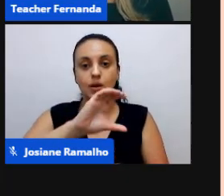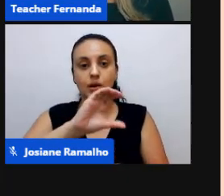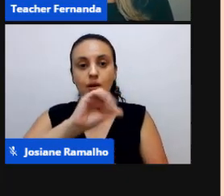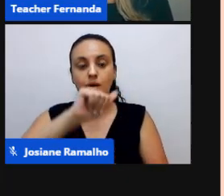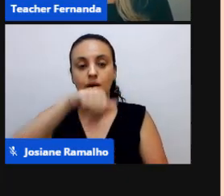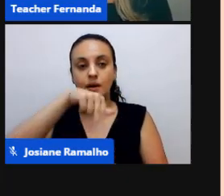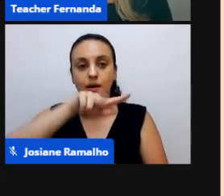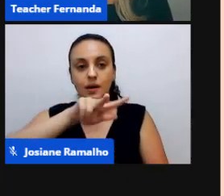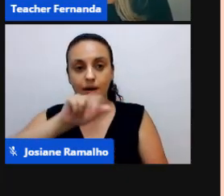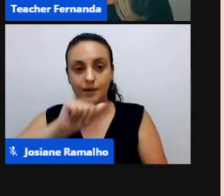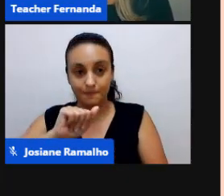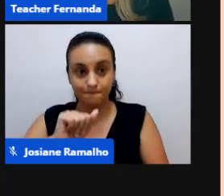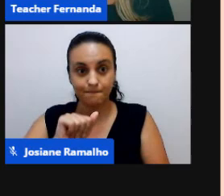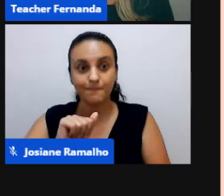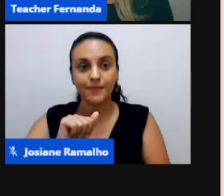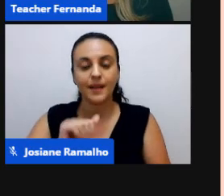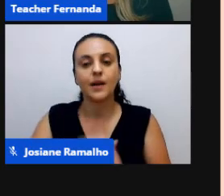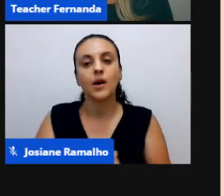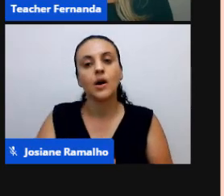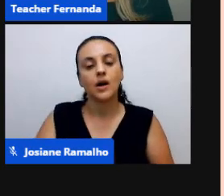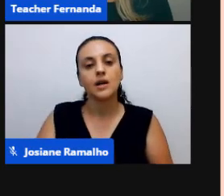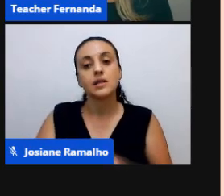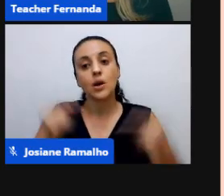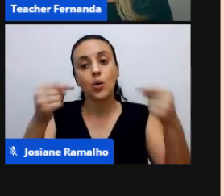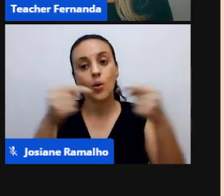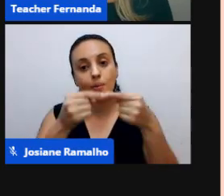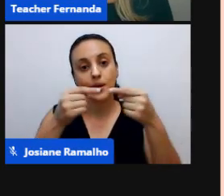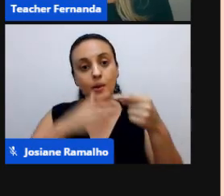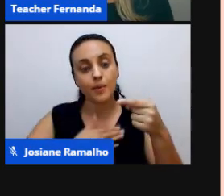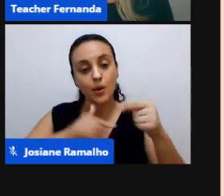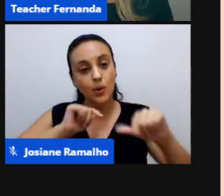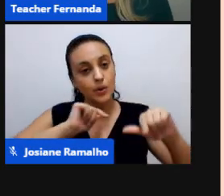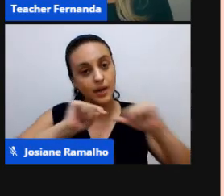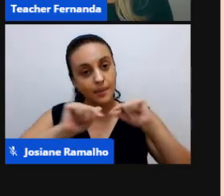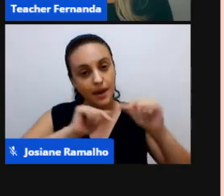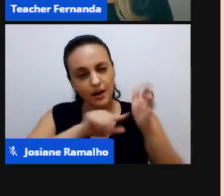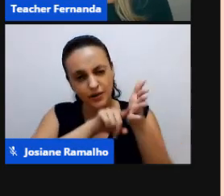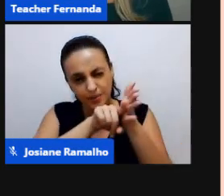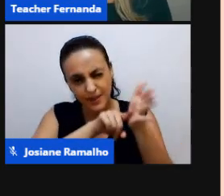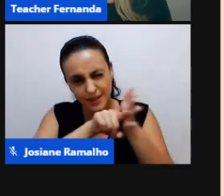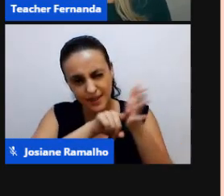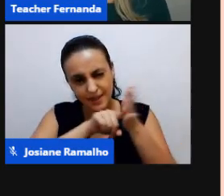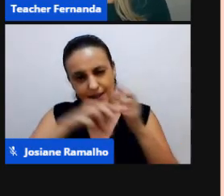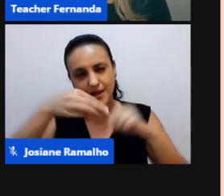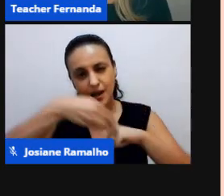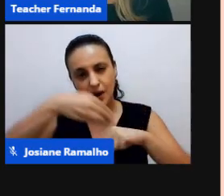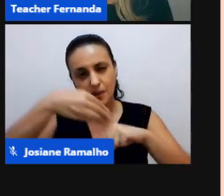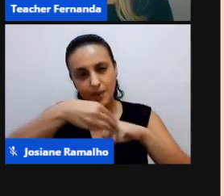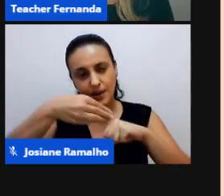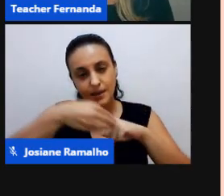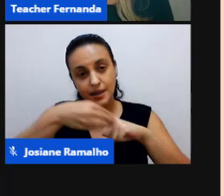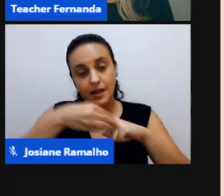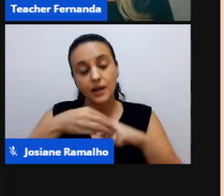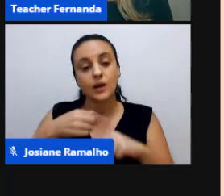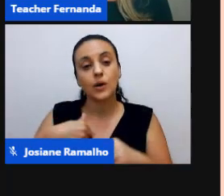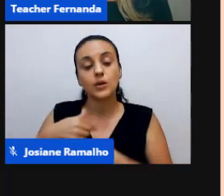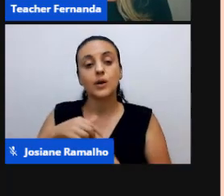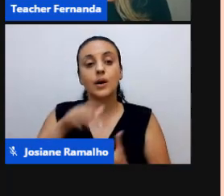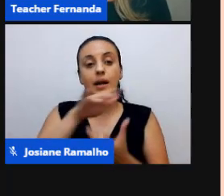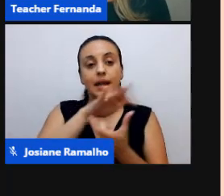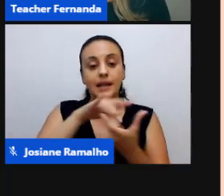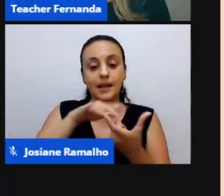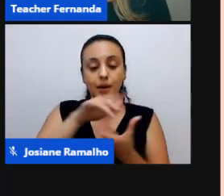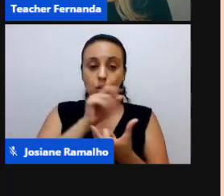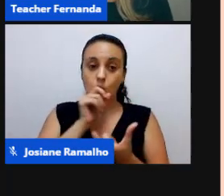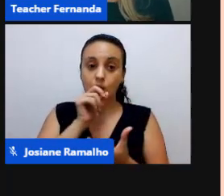projeto, o meu trabalho de pesquisa no mestrado, que eu trabalhei com a construção de sentido multimodal, com letramento crítico, e